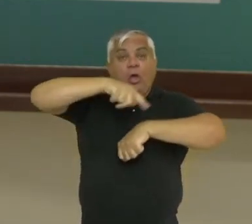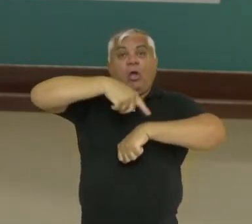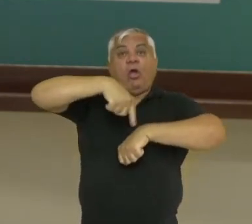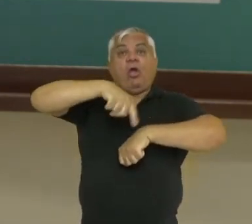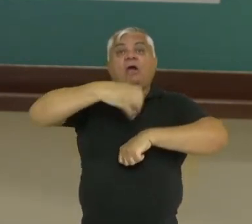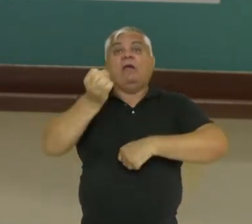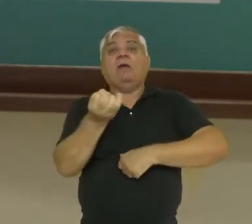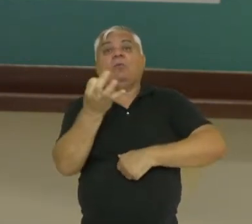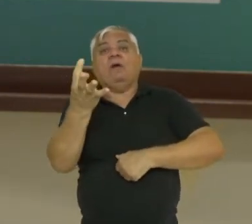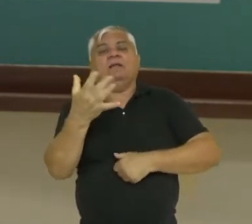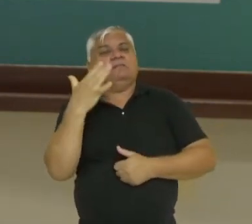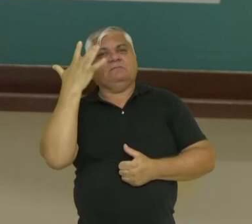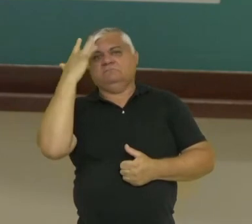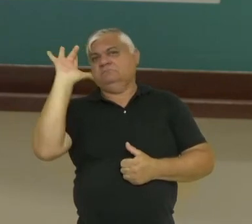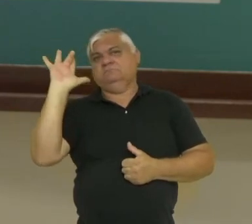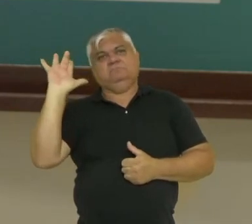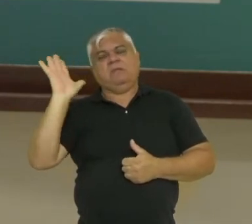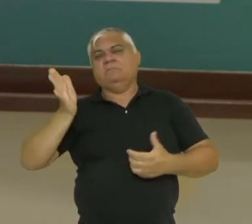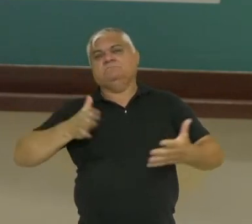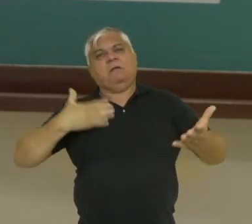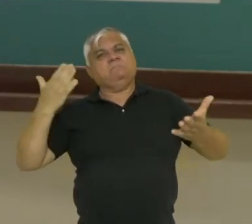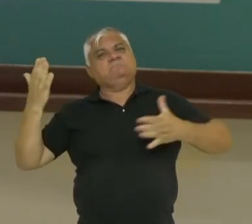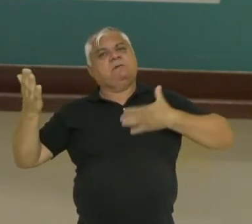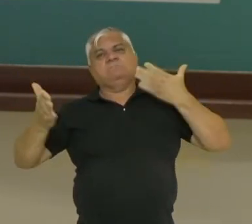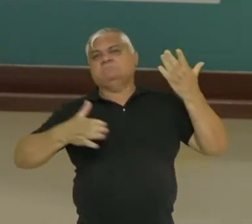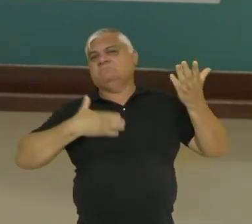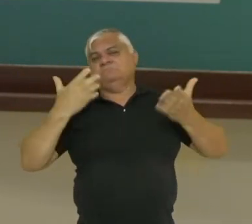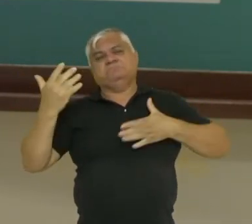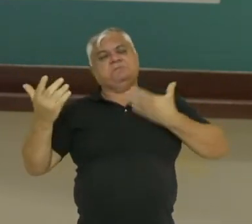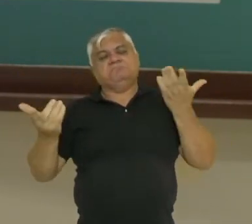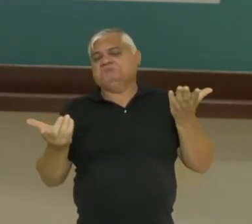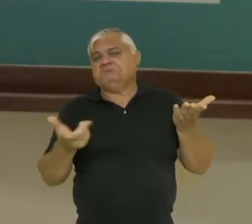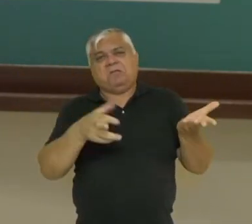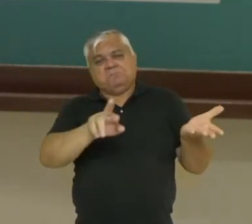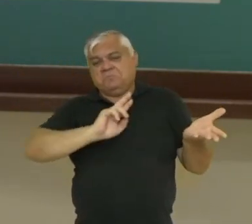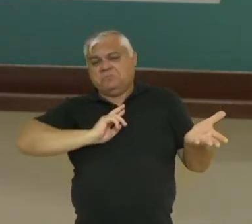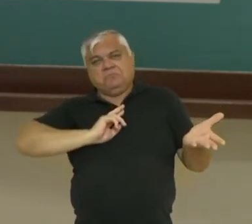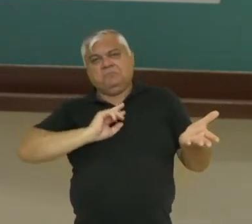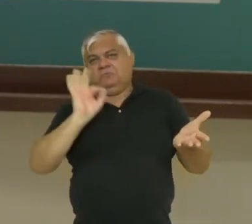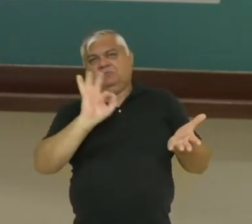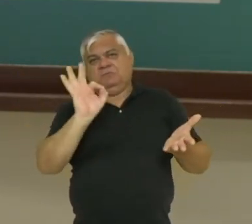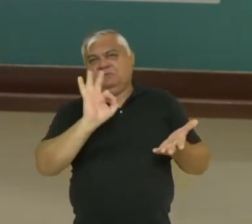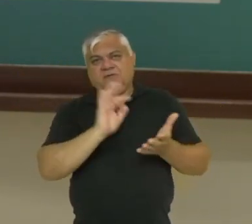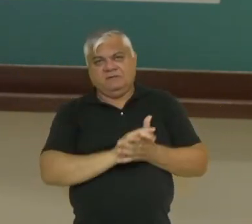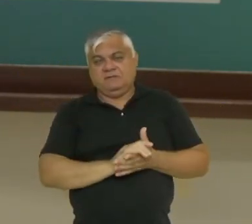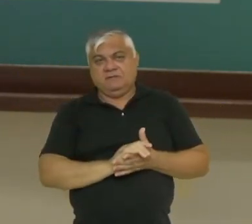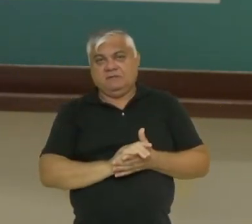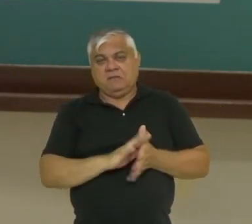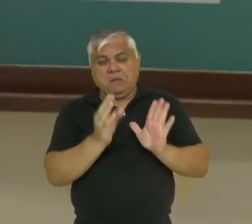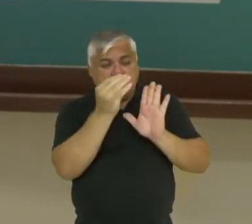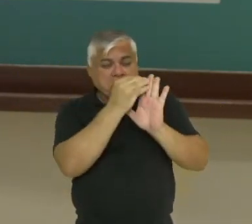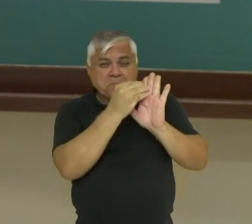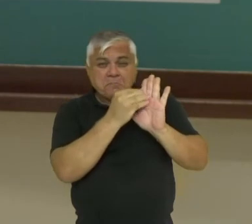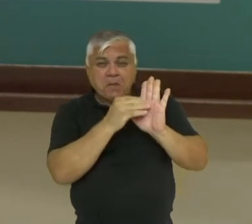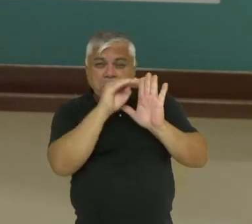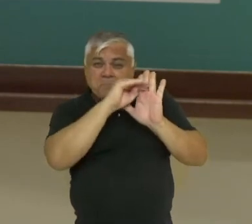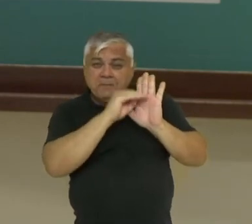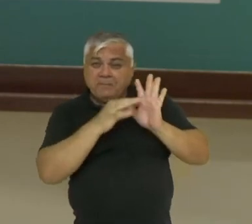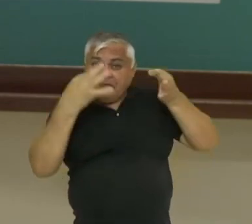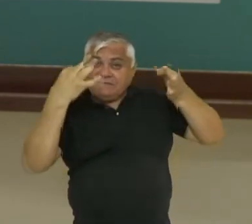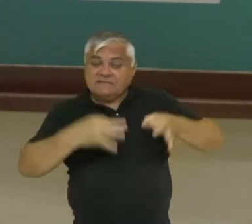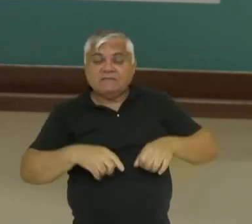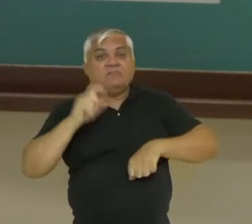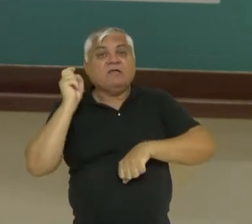parto. Então, são infinitas perguntas que não são respondidas. Elas vão acontecer no momento